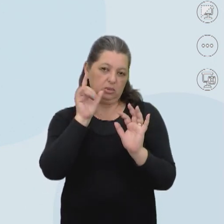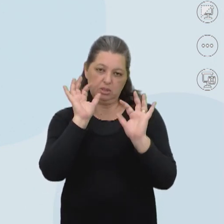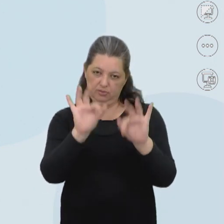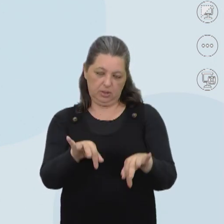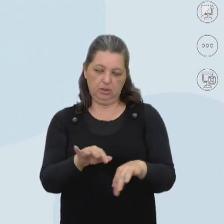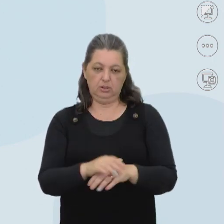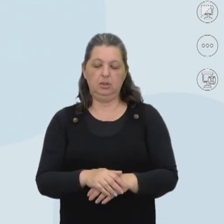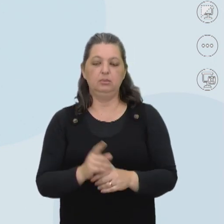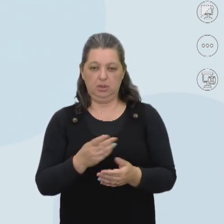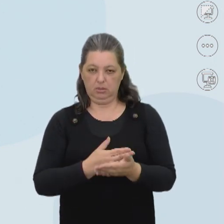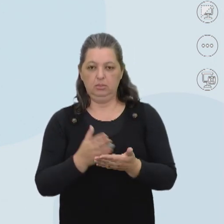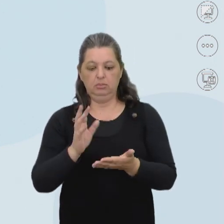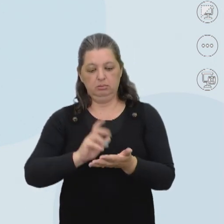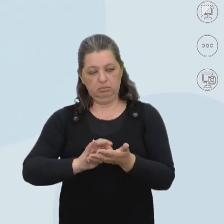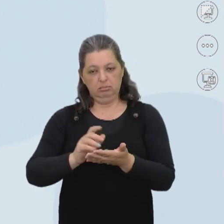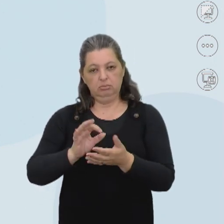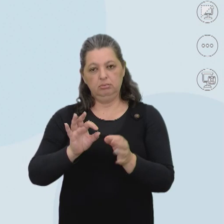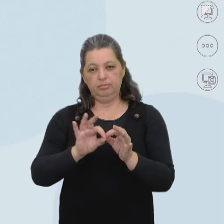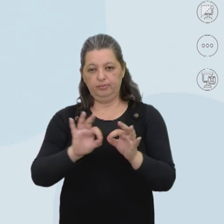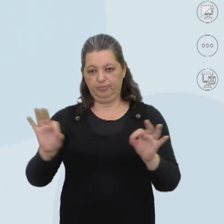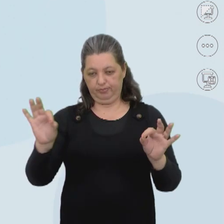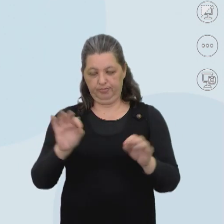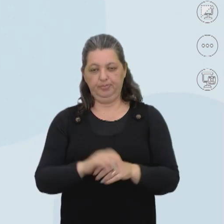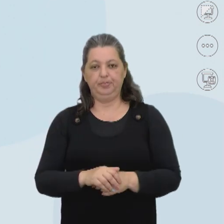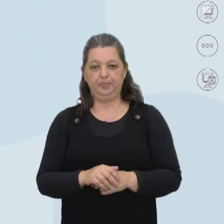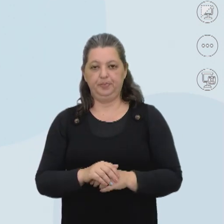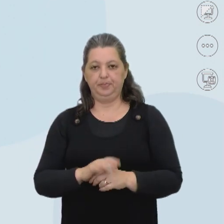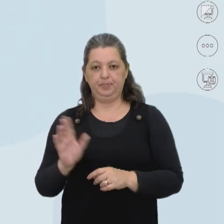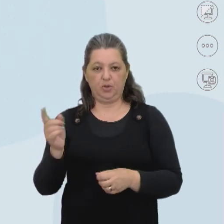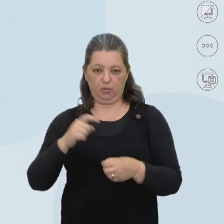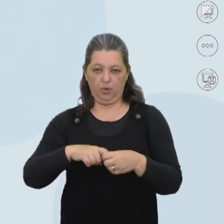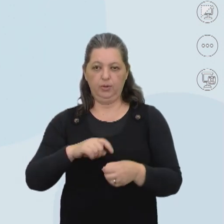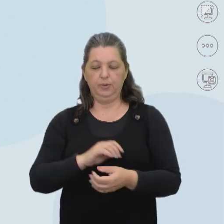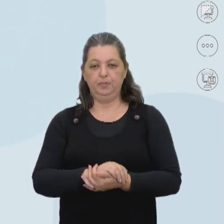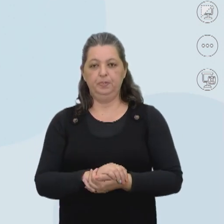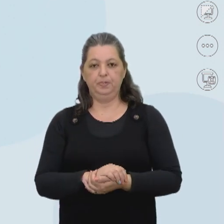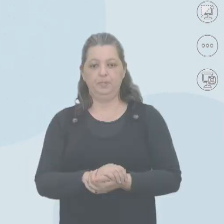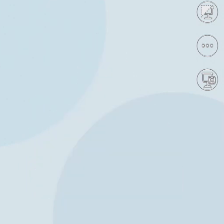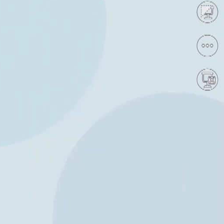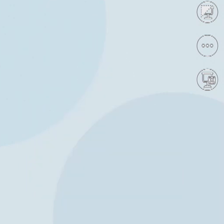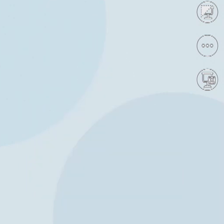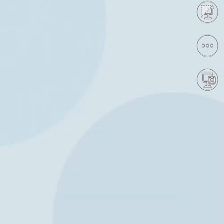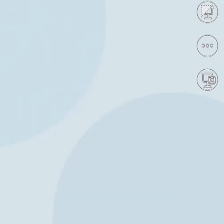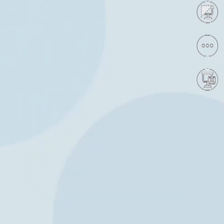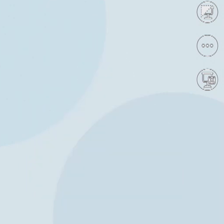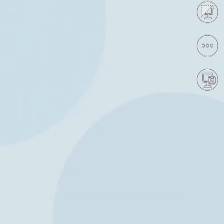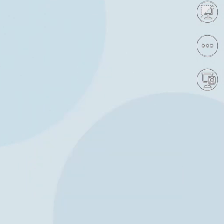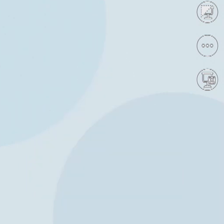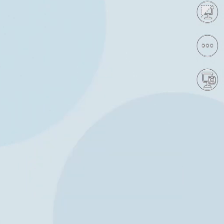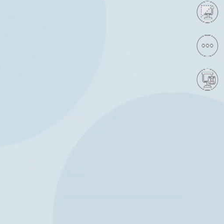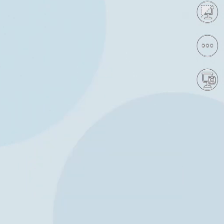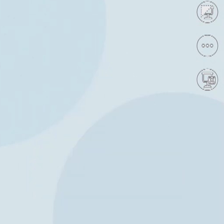vai começando a calcular essa área pra gente finalizar junto, tá bom? Já voltamos.